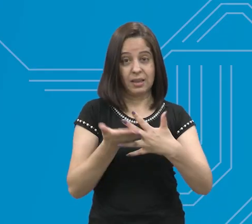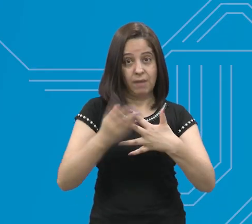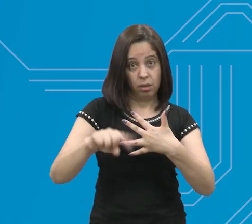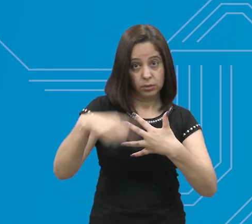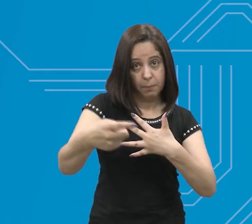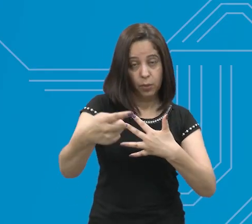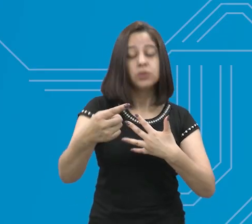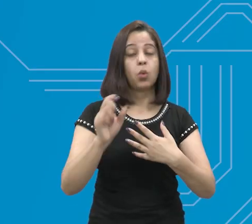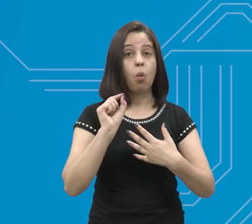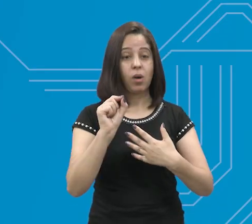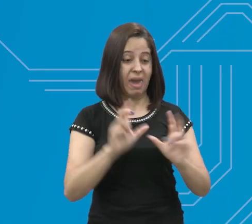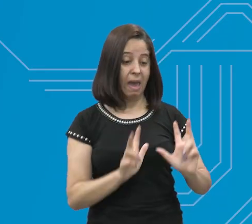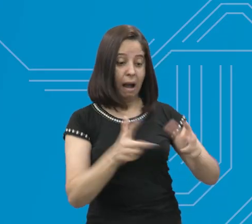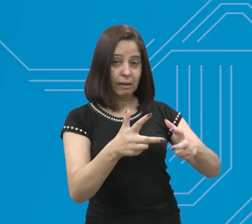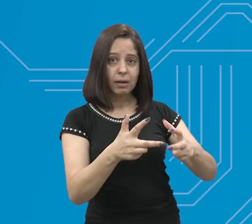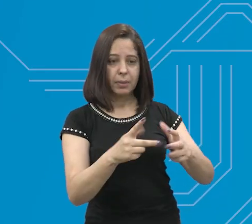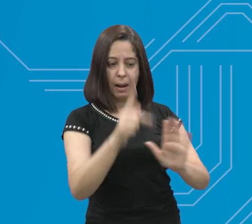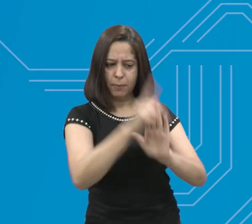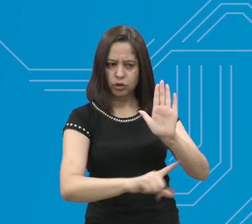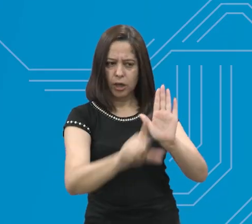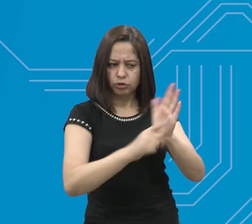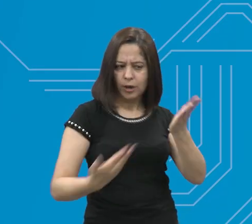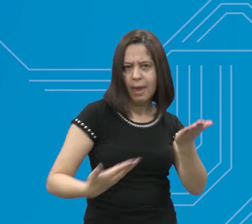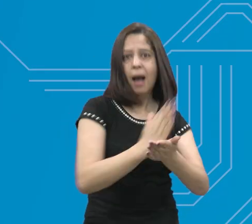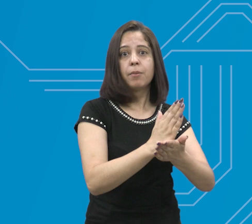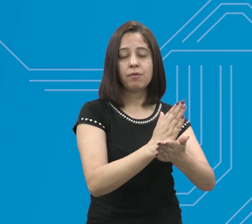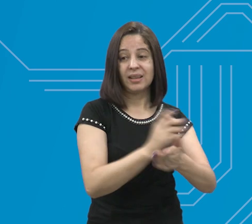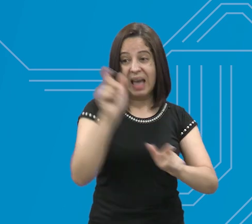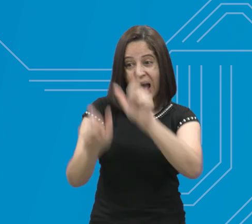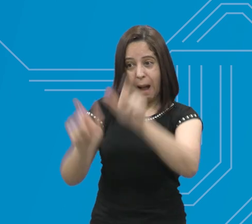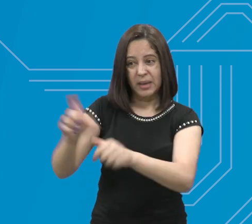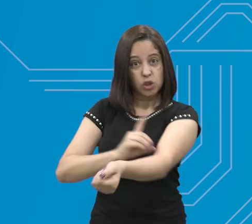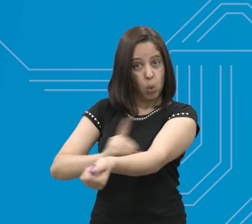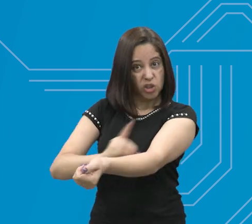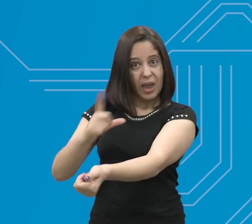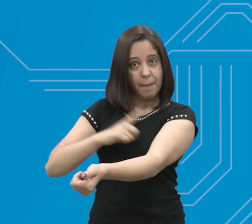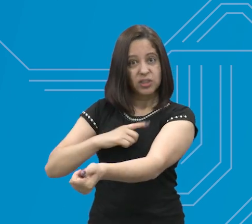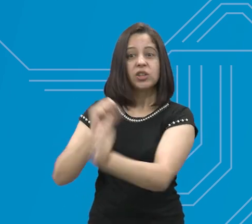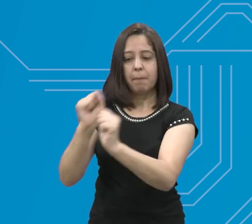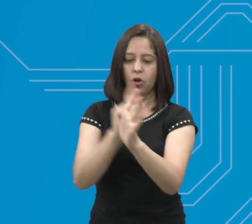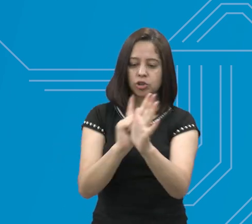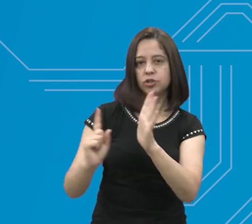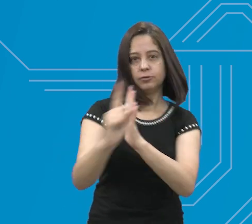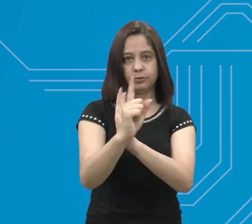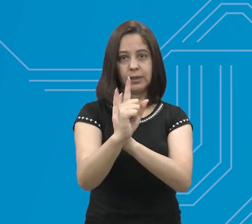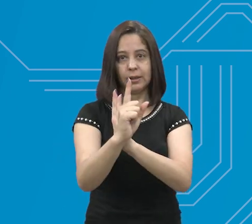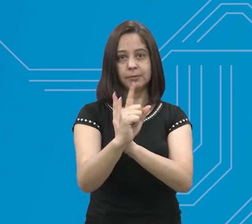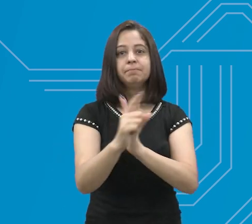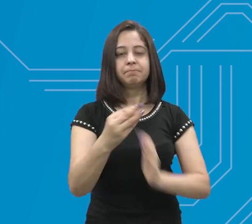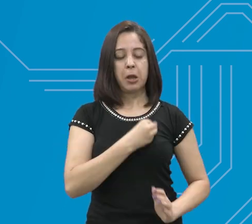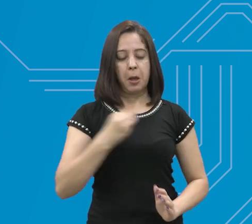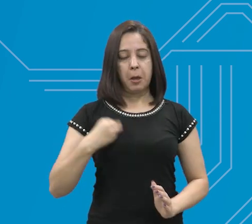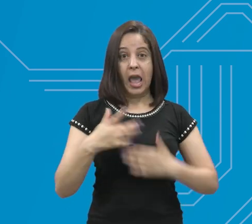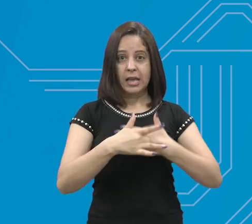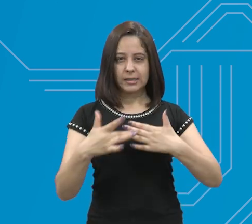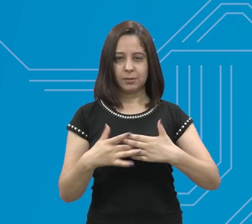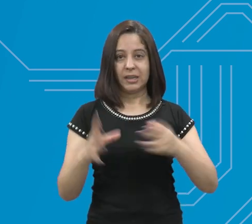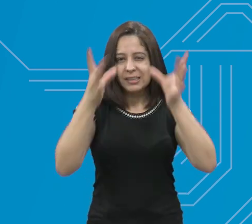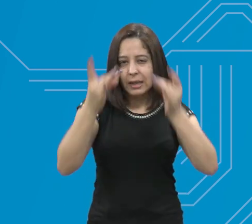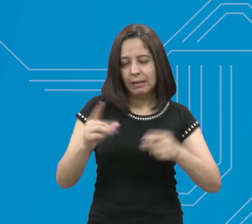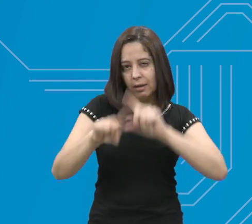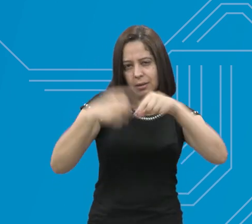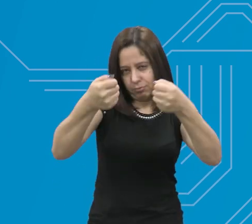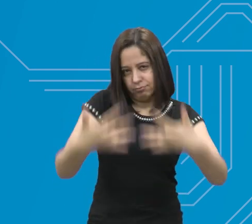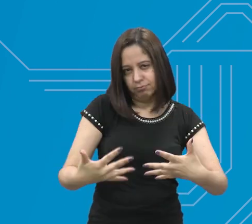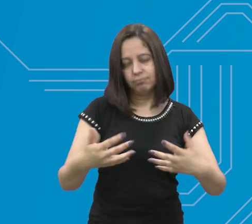seguir, Câmara aprova projeto que prevê prioridade na realização de exames para pacientes com diabetes. Os